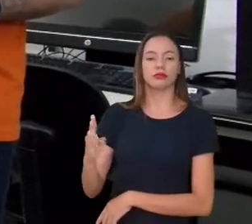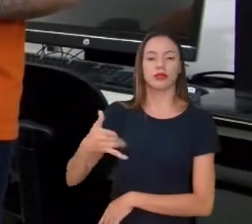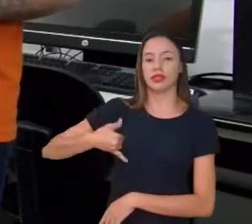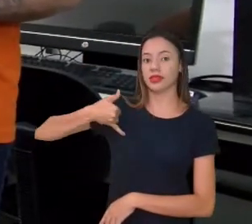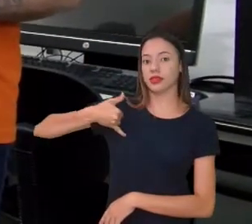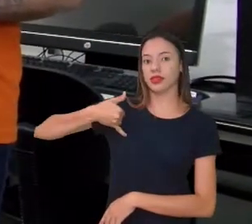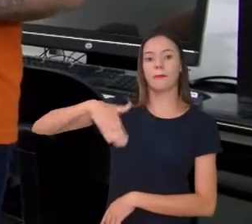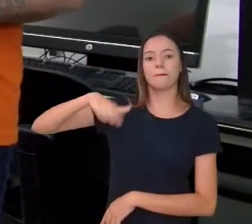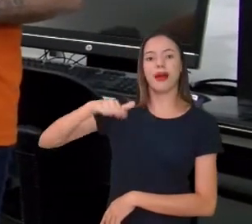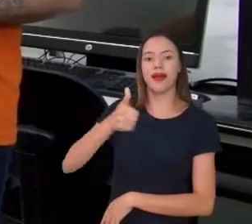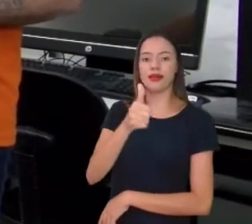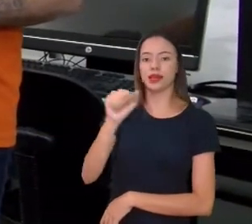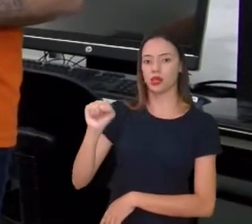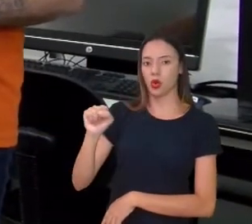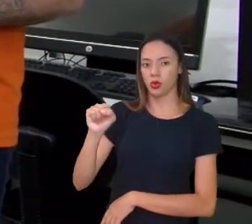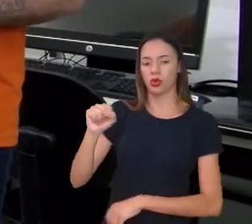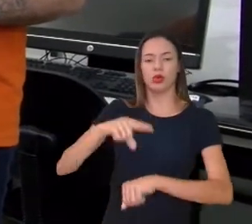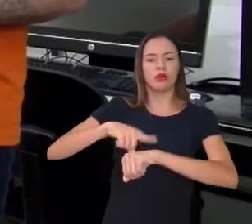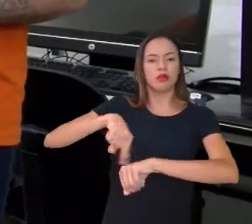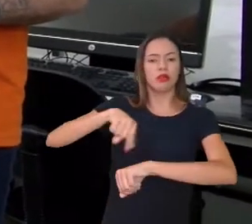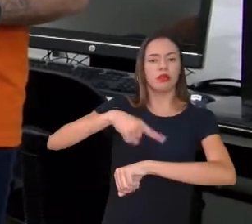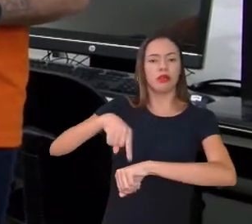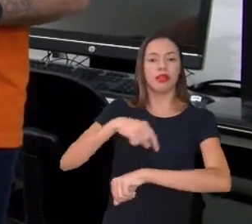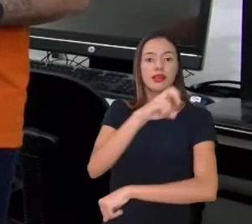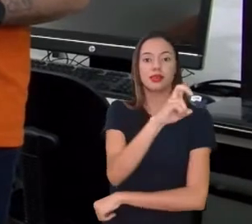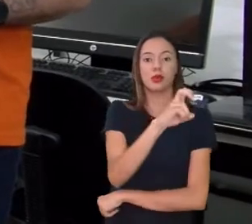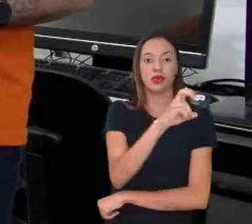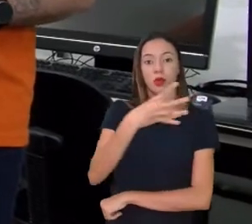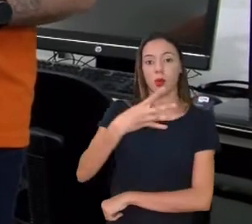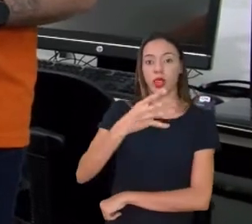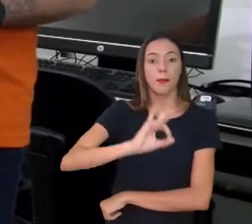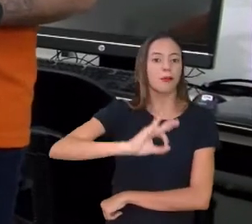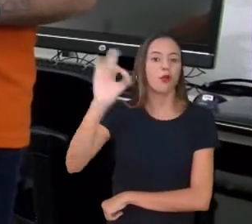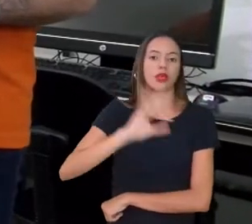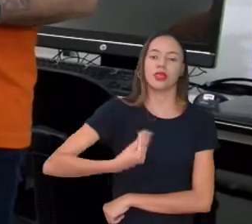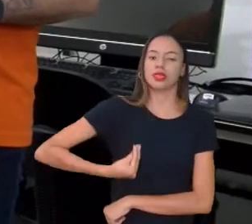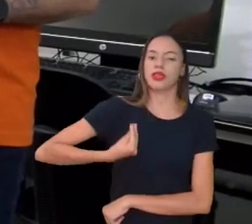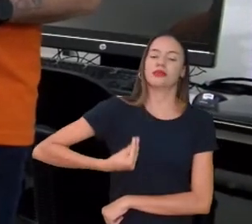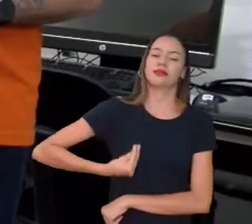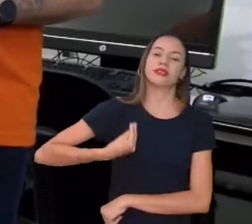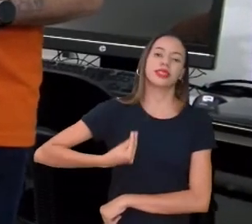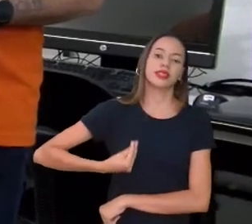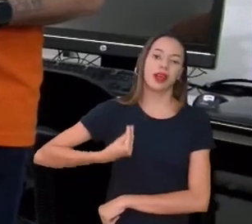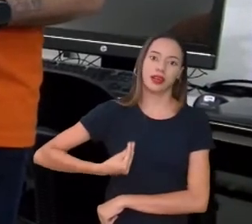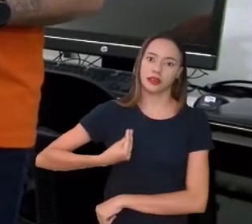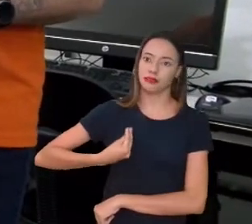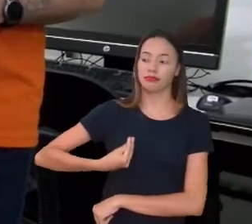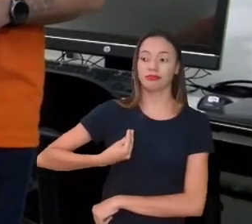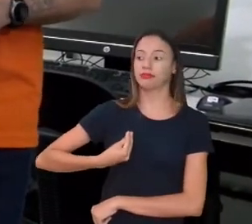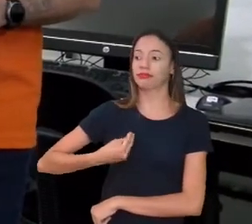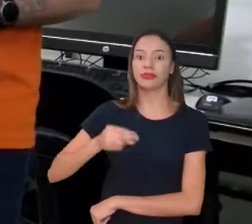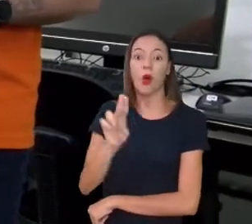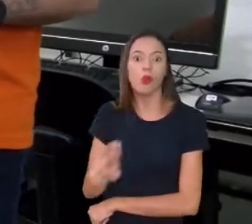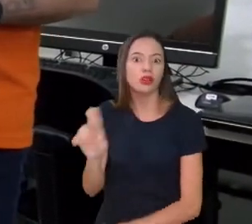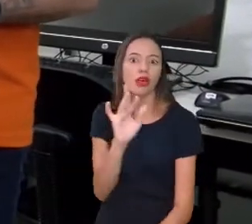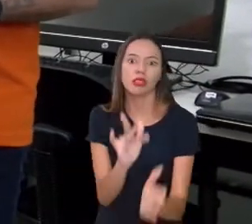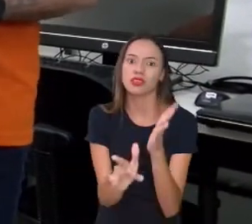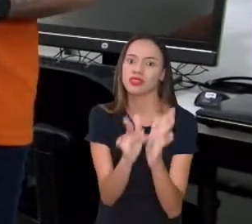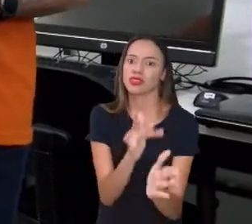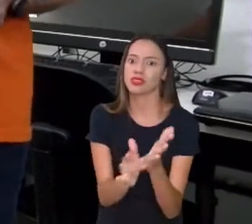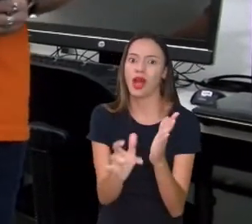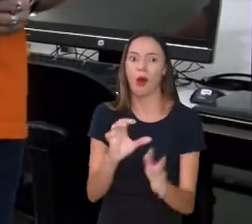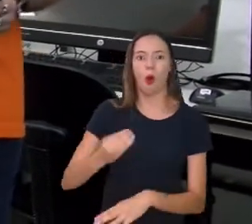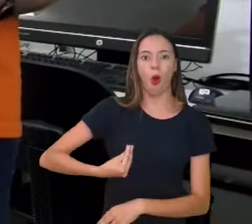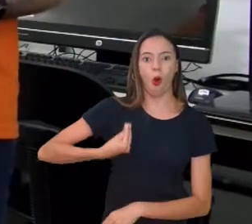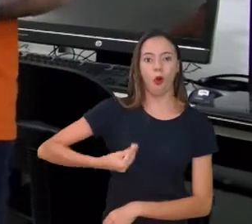anos passam mais de 54% da sua vida online. Isso é muita coisa, não